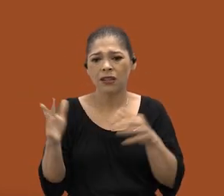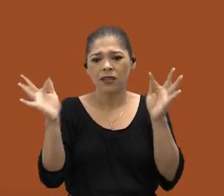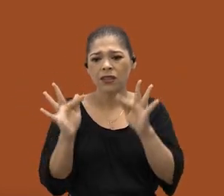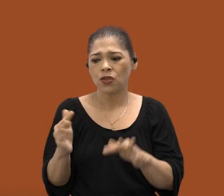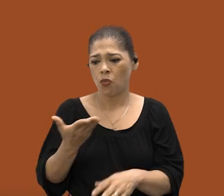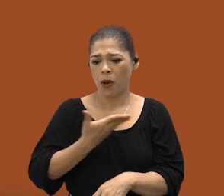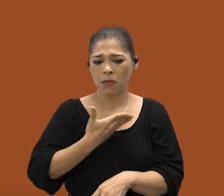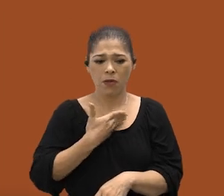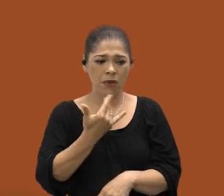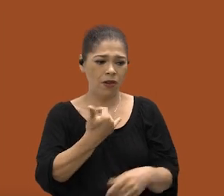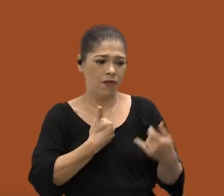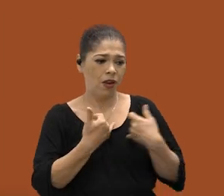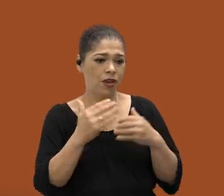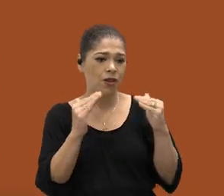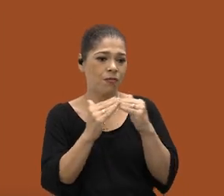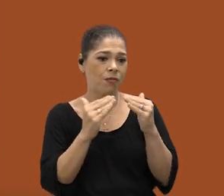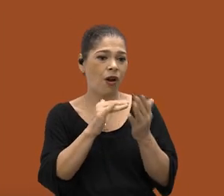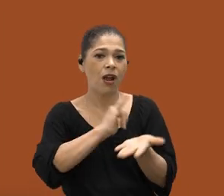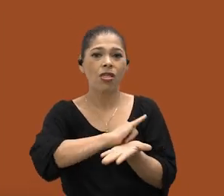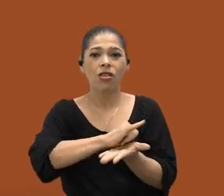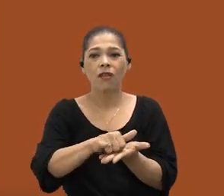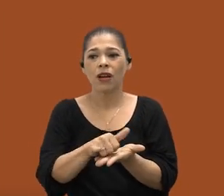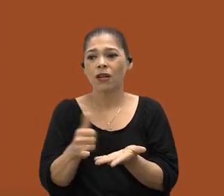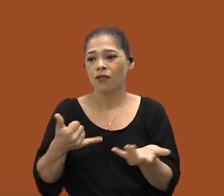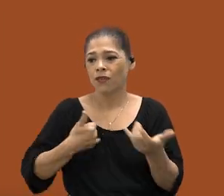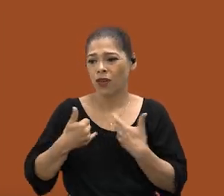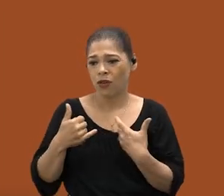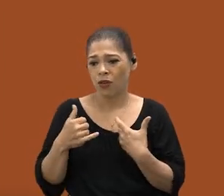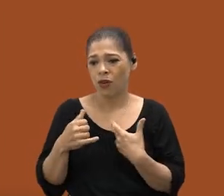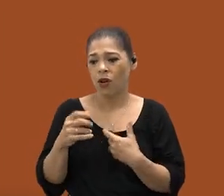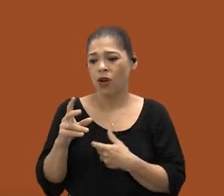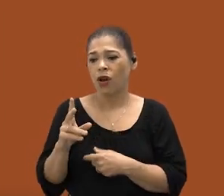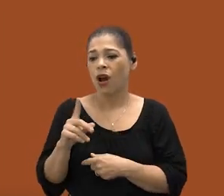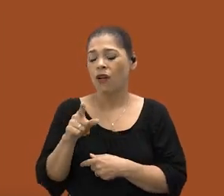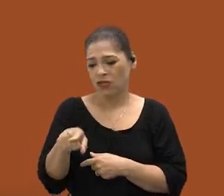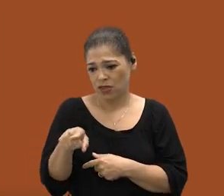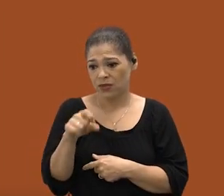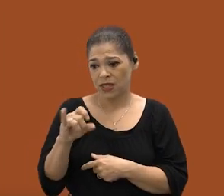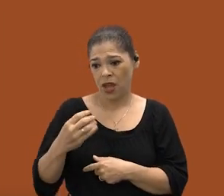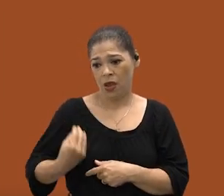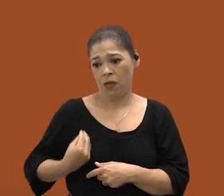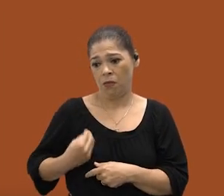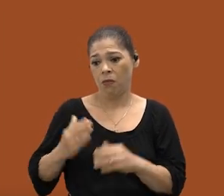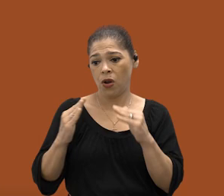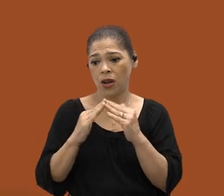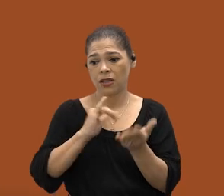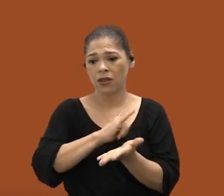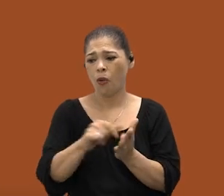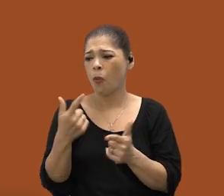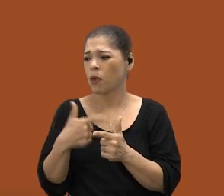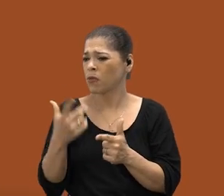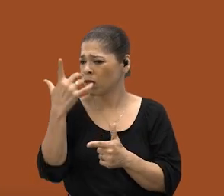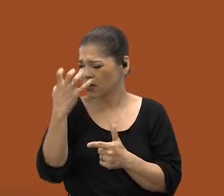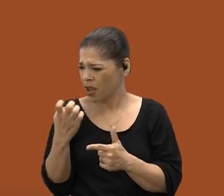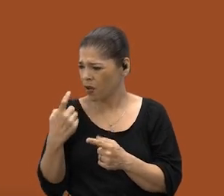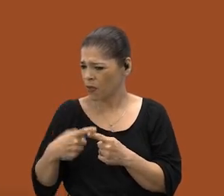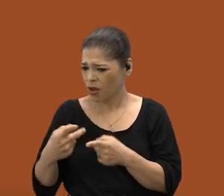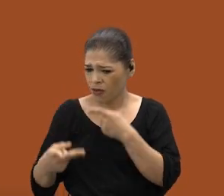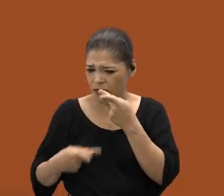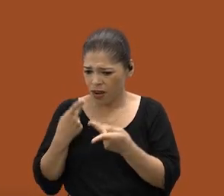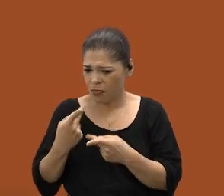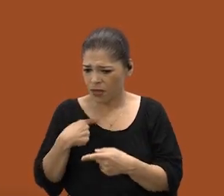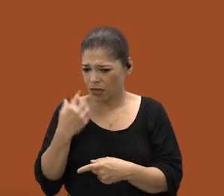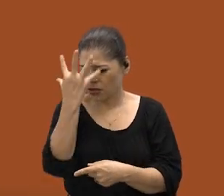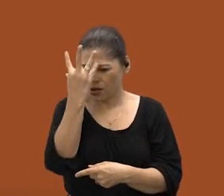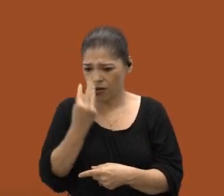aí um amigo meu que mora em Nova York aquele dia assim se você tivesse Nova York com problema grave eu por conta disso que eu falei com